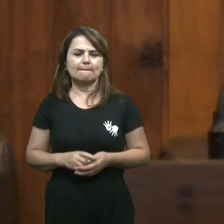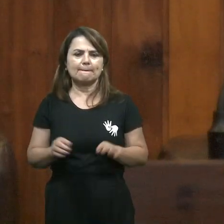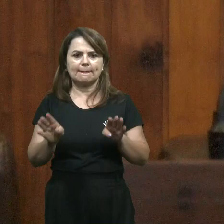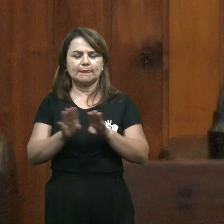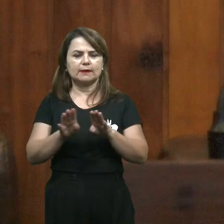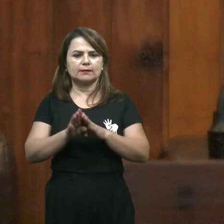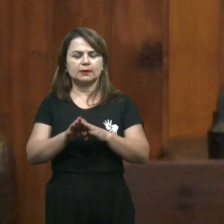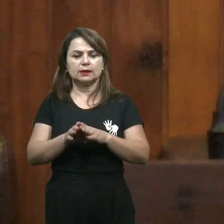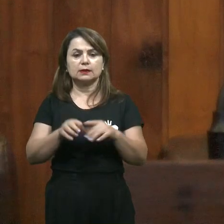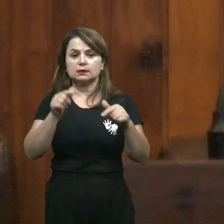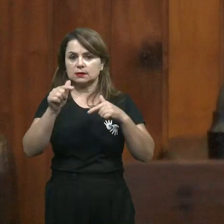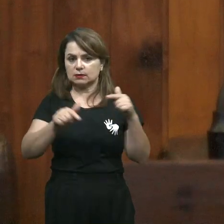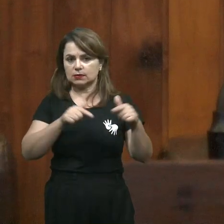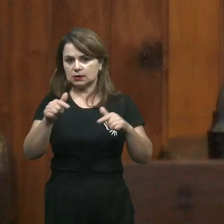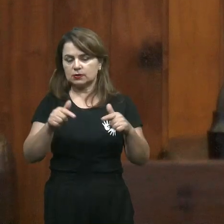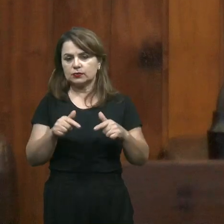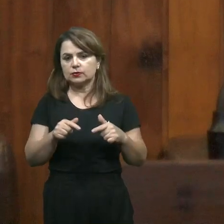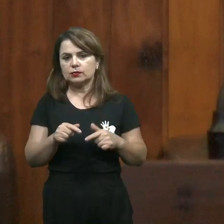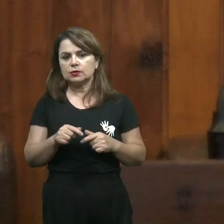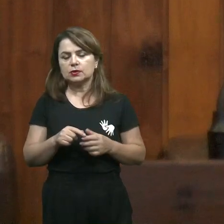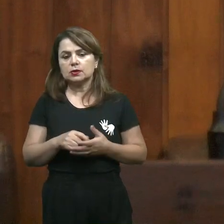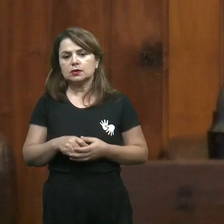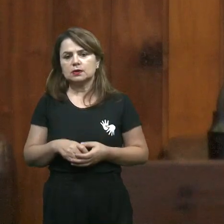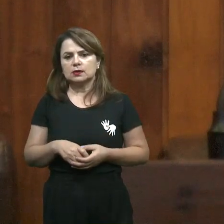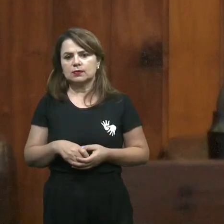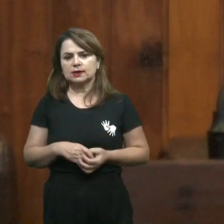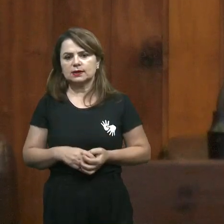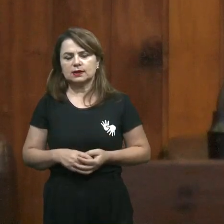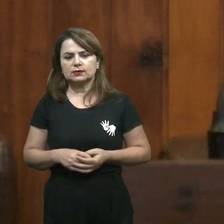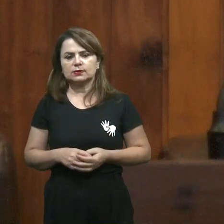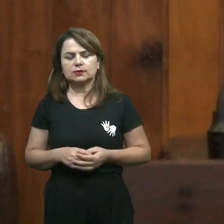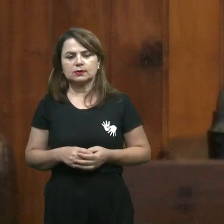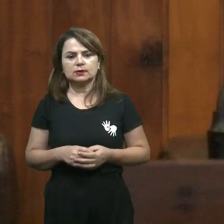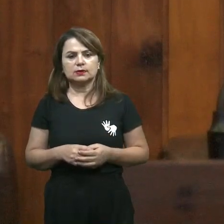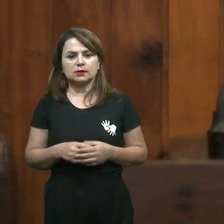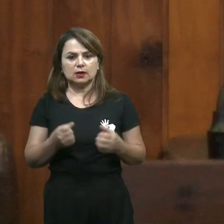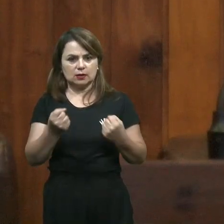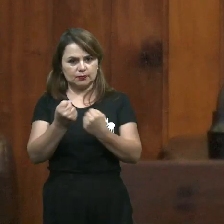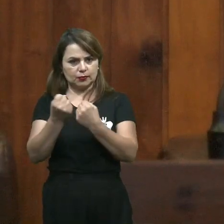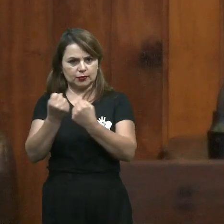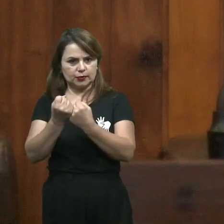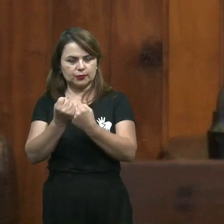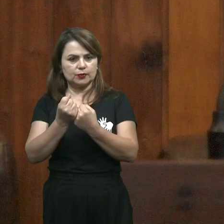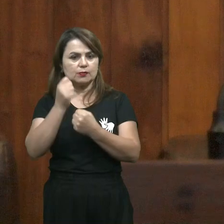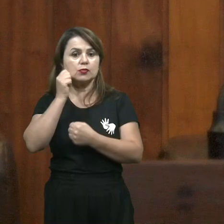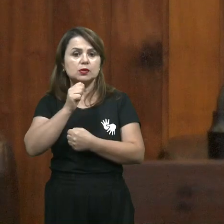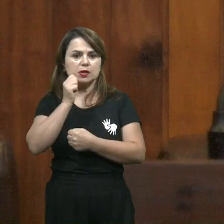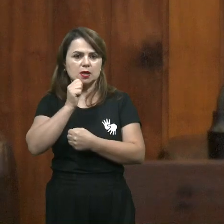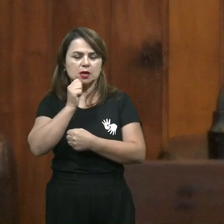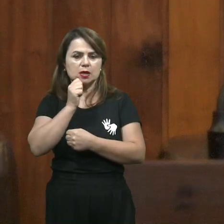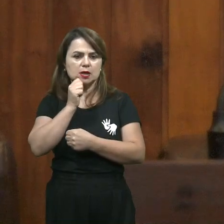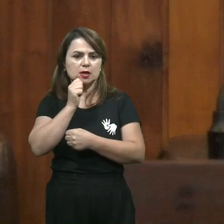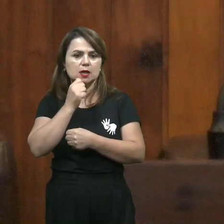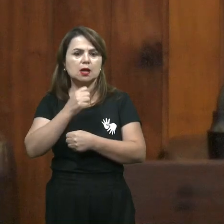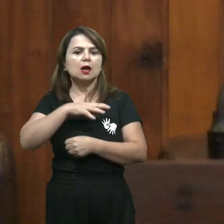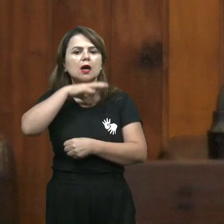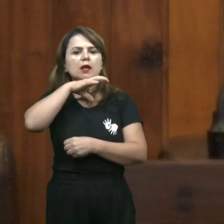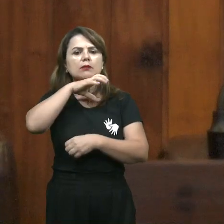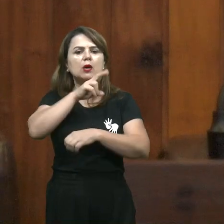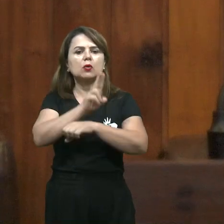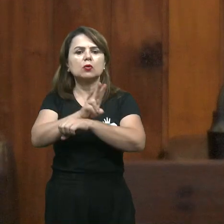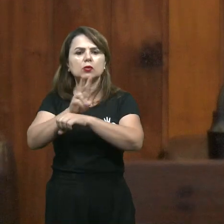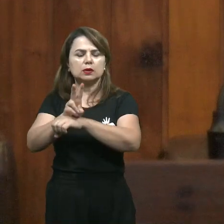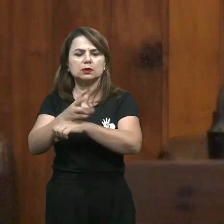de um trabalho, de uma colaboração dessas meninas que aqui estão e de todos os outros.